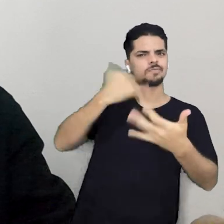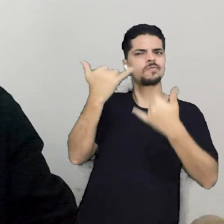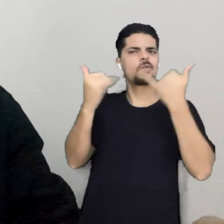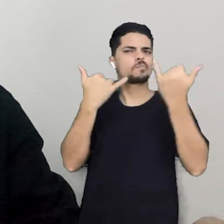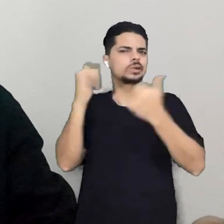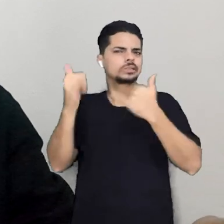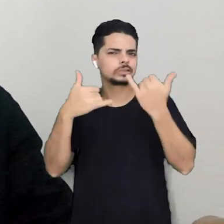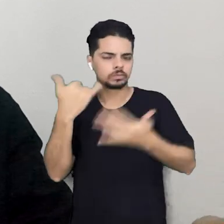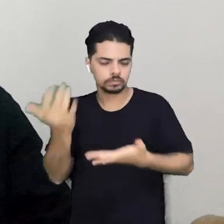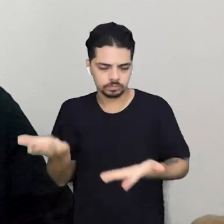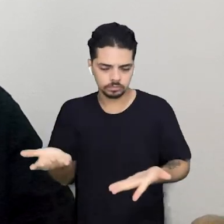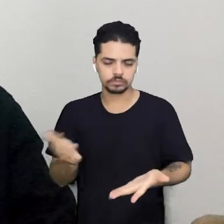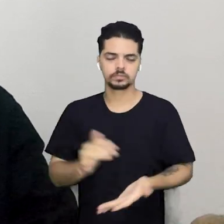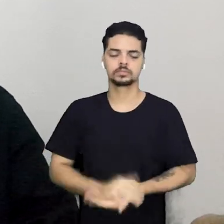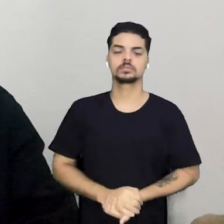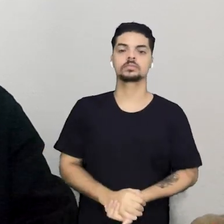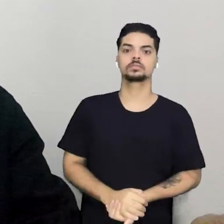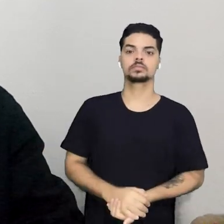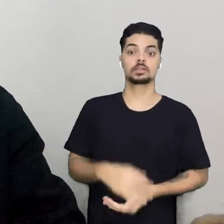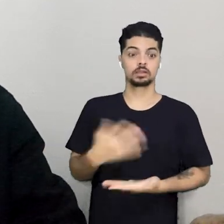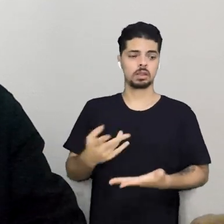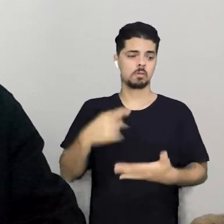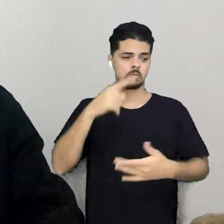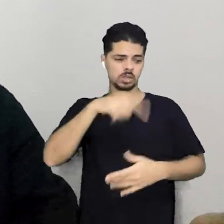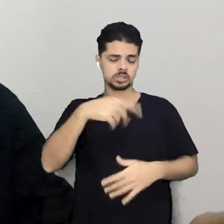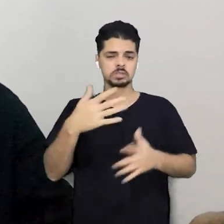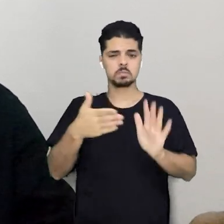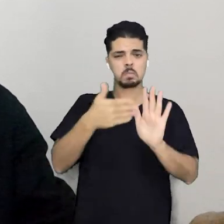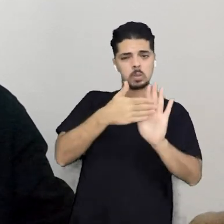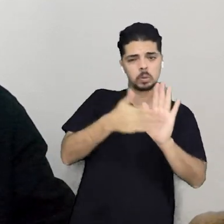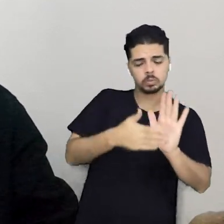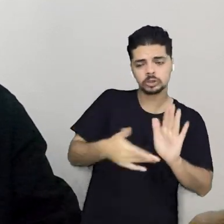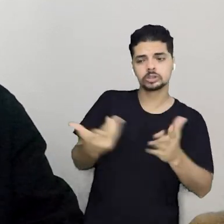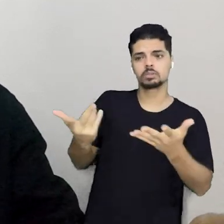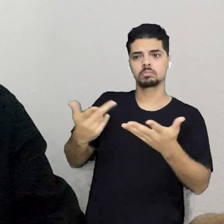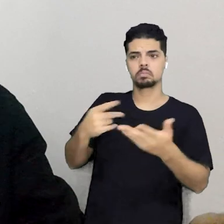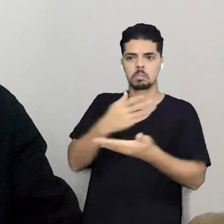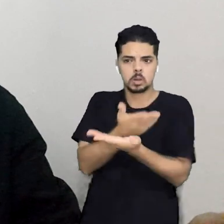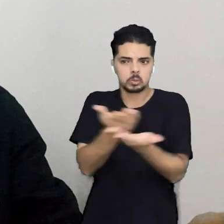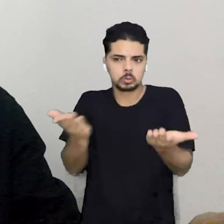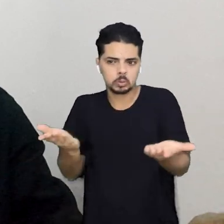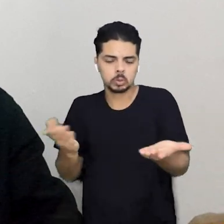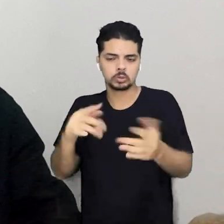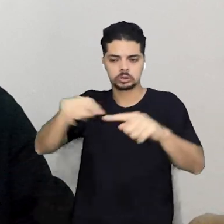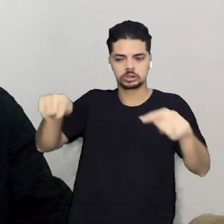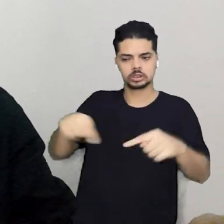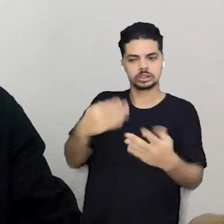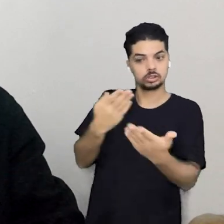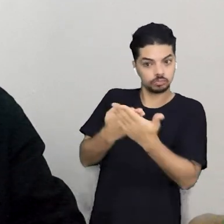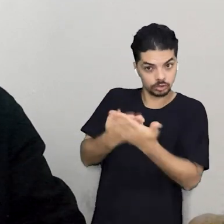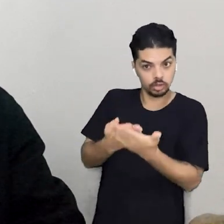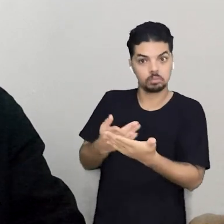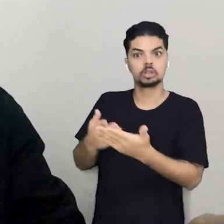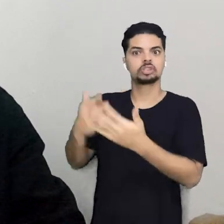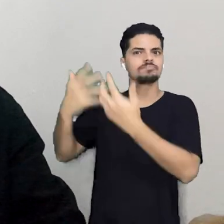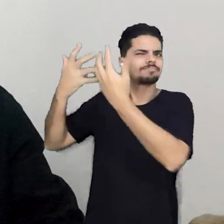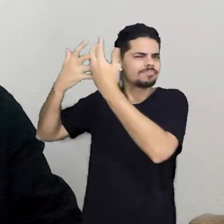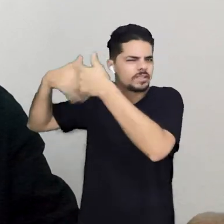Maranhão. A partir da reflexão desse texto, eu vou sugerir propostas didáticas para serem usadas em sala de